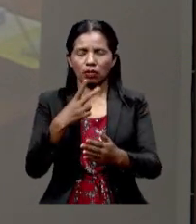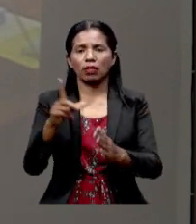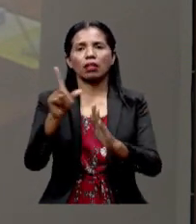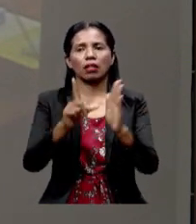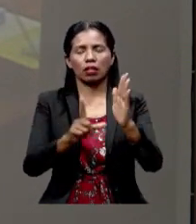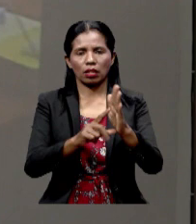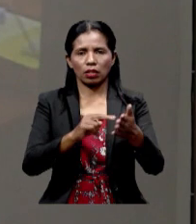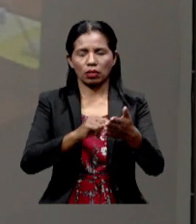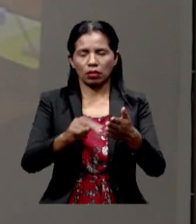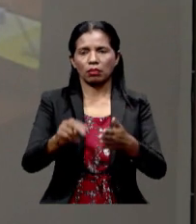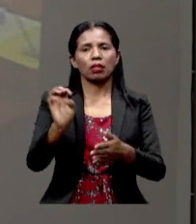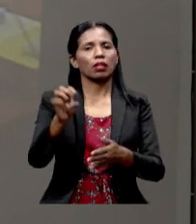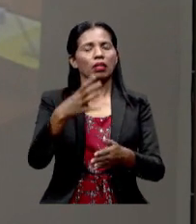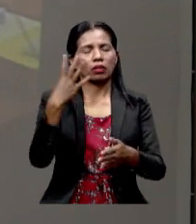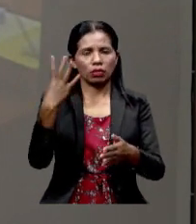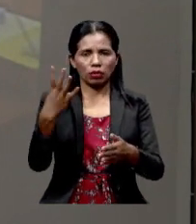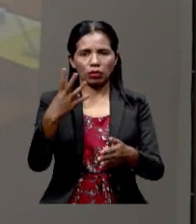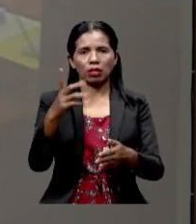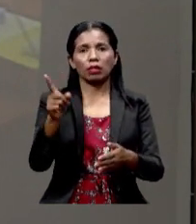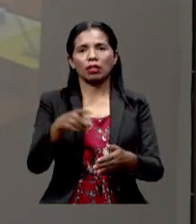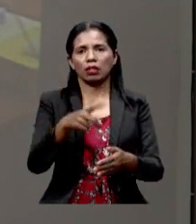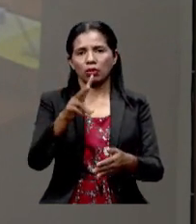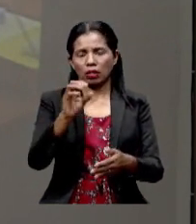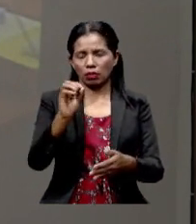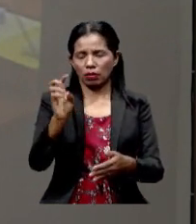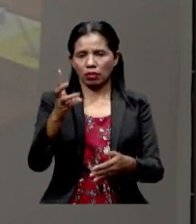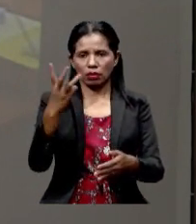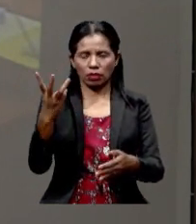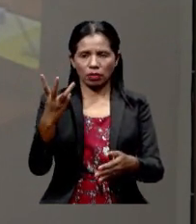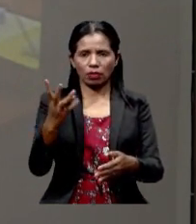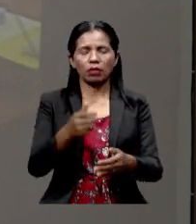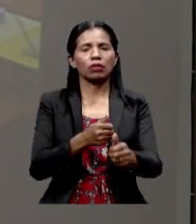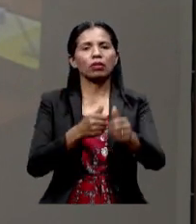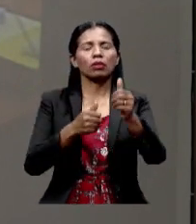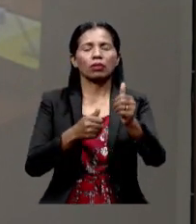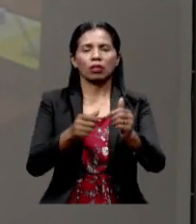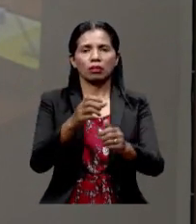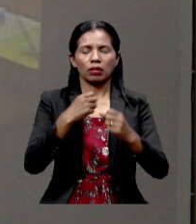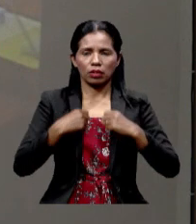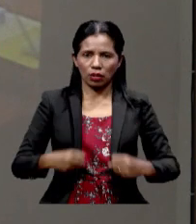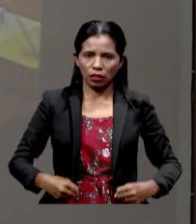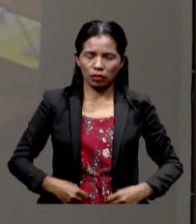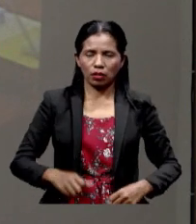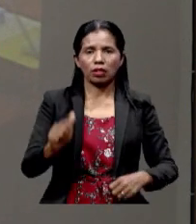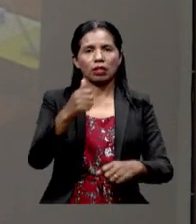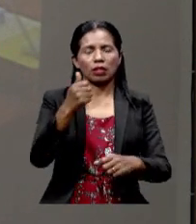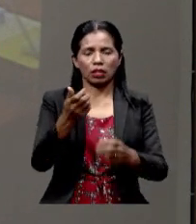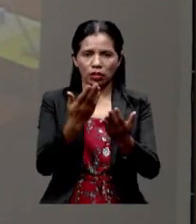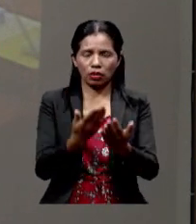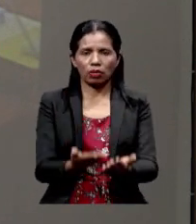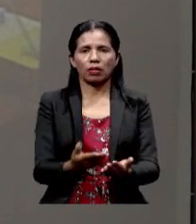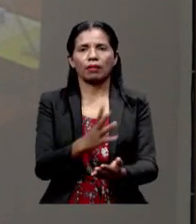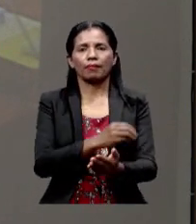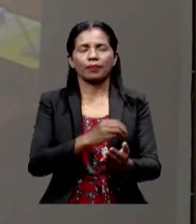número 14/2016 katak alcatrão nebe mak tuir padrão saúde nian 10 miligramas